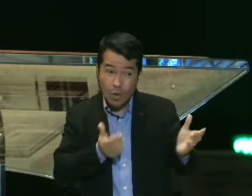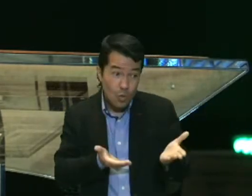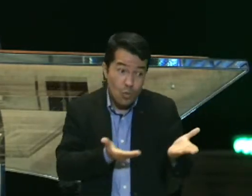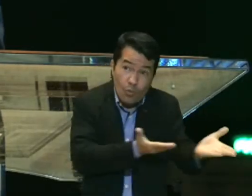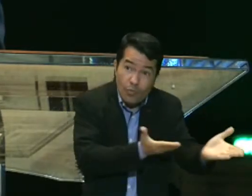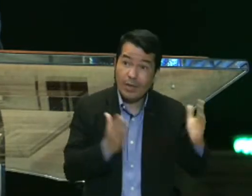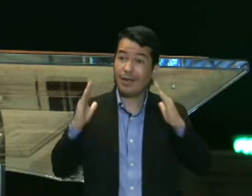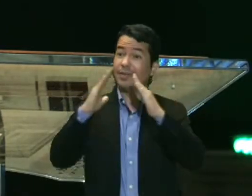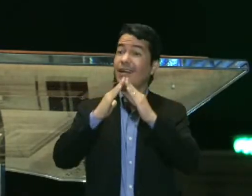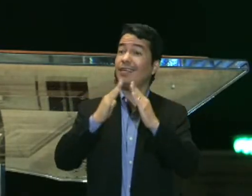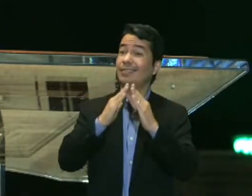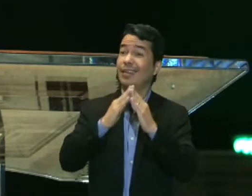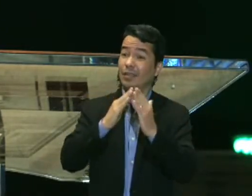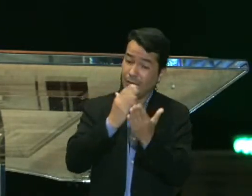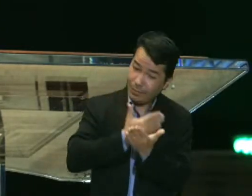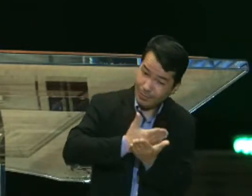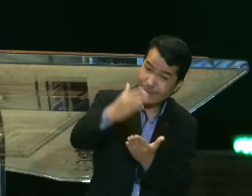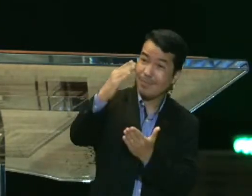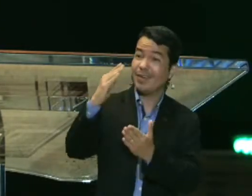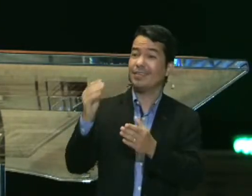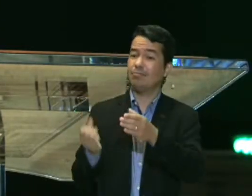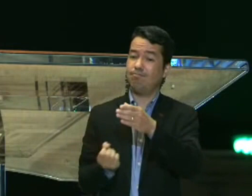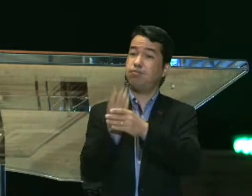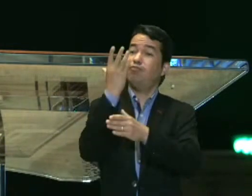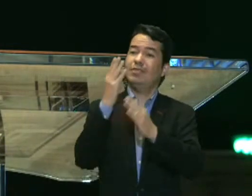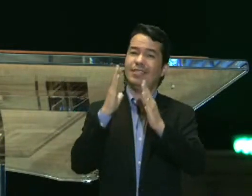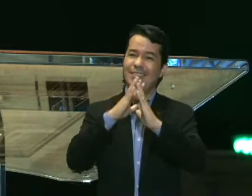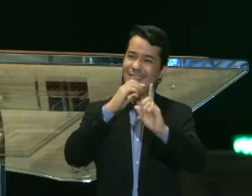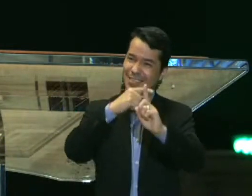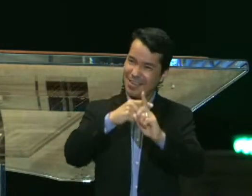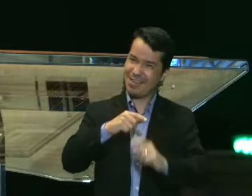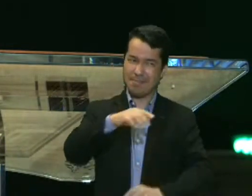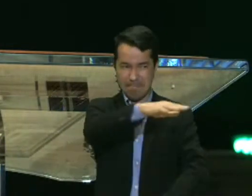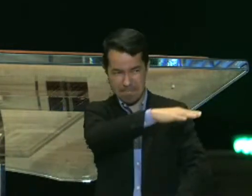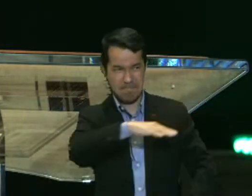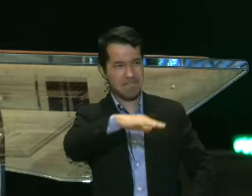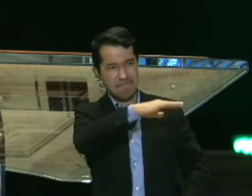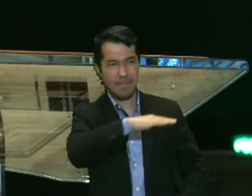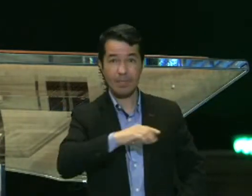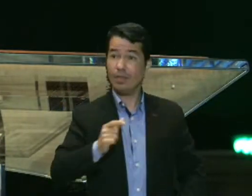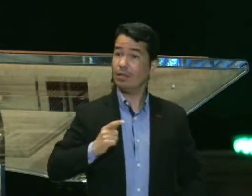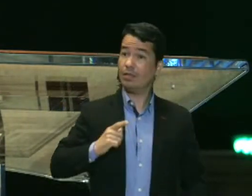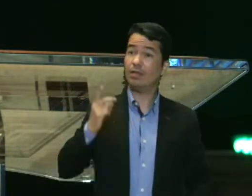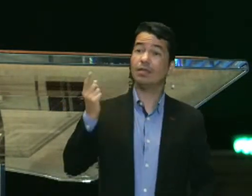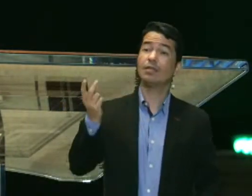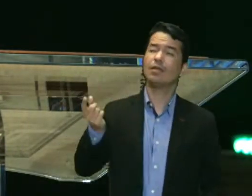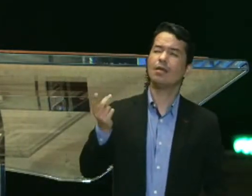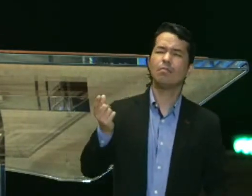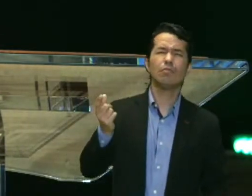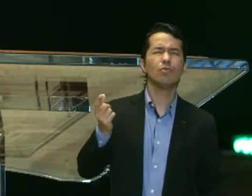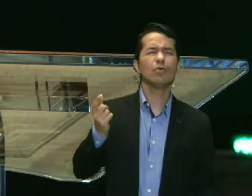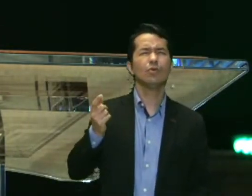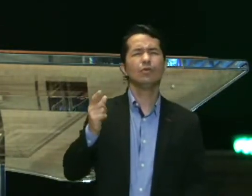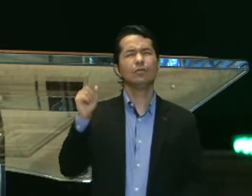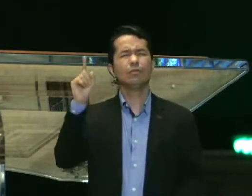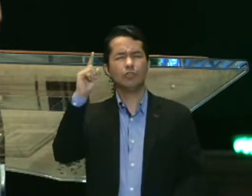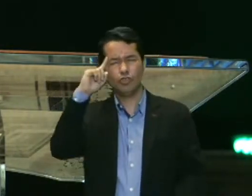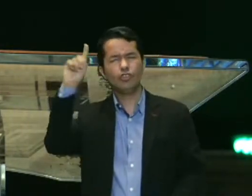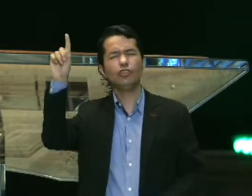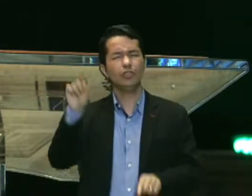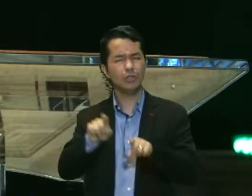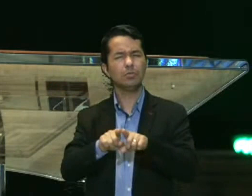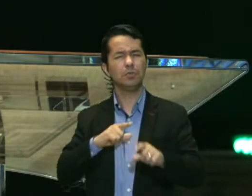Naquele mesmo contexto, nos mesmos dias que ele estava lá, a palavra de